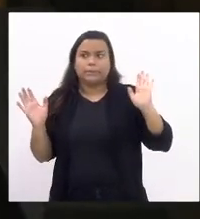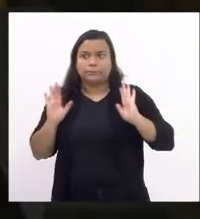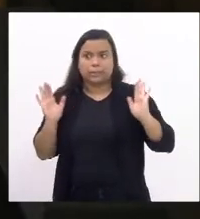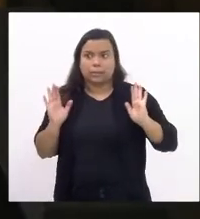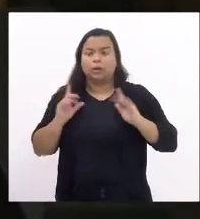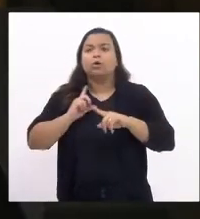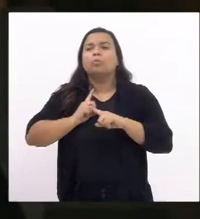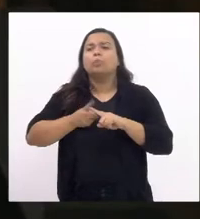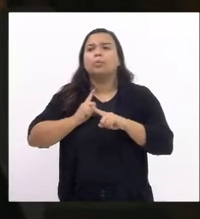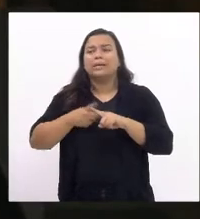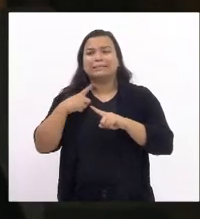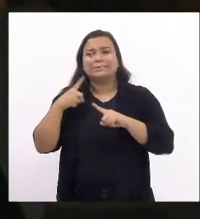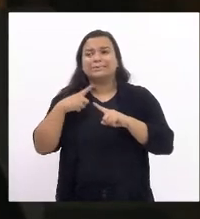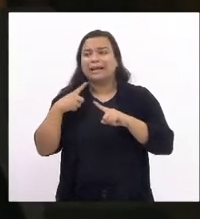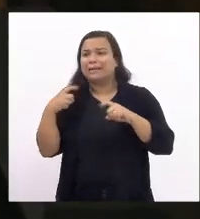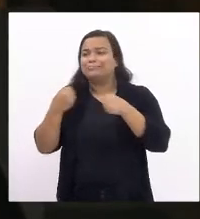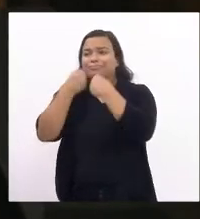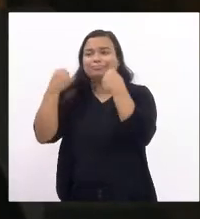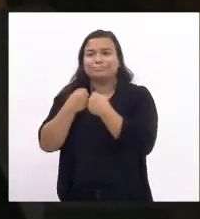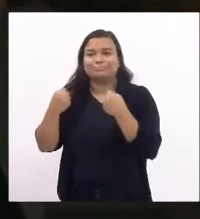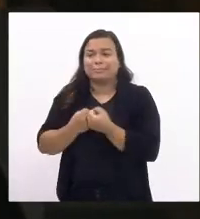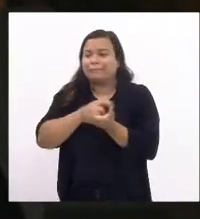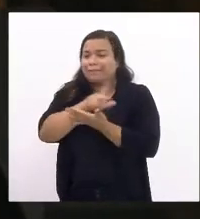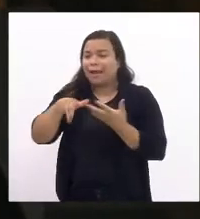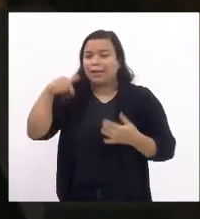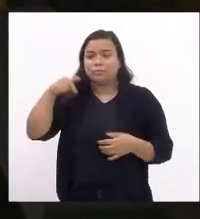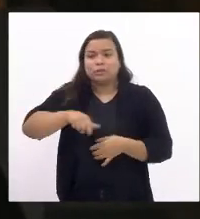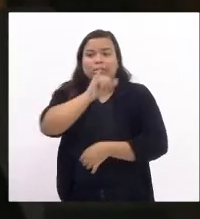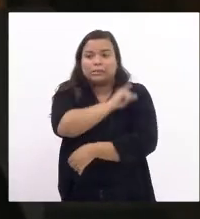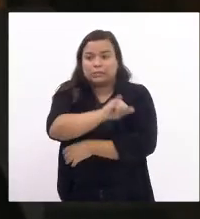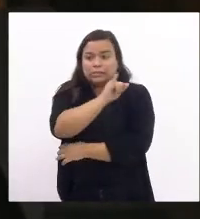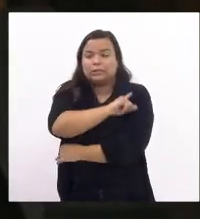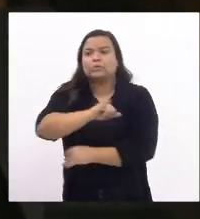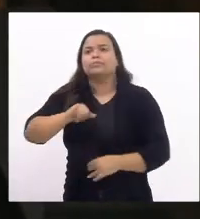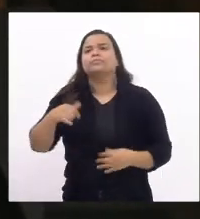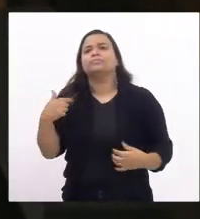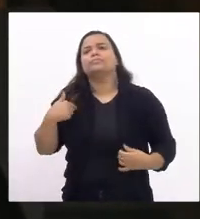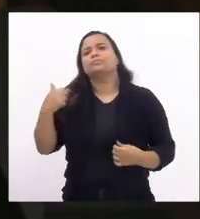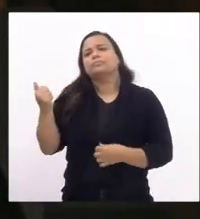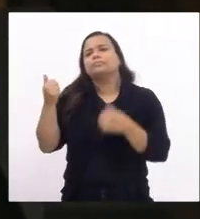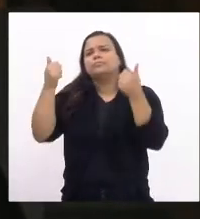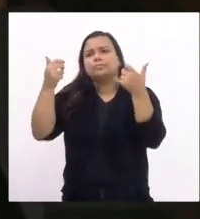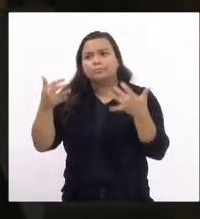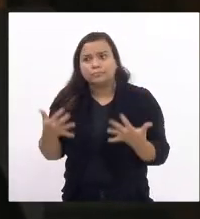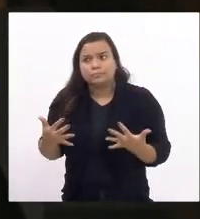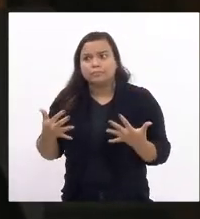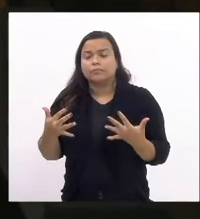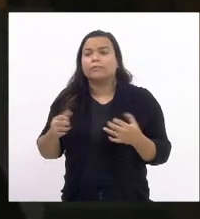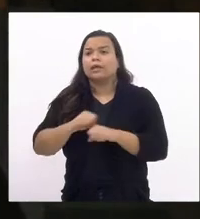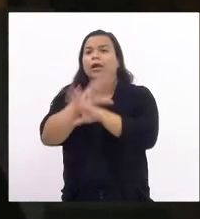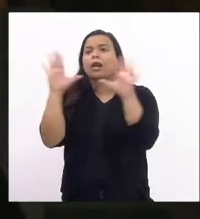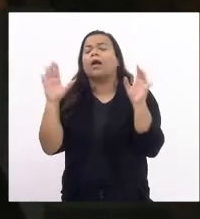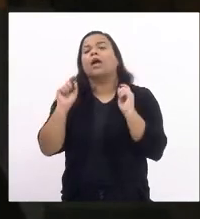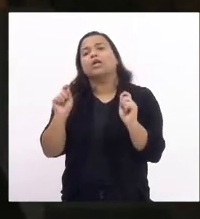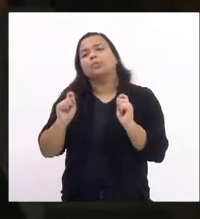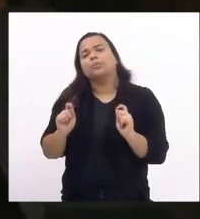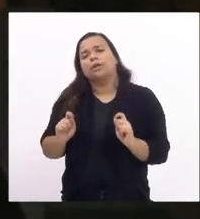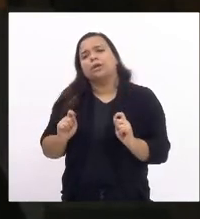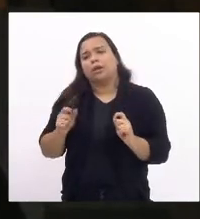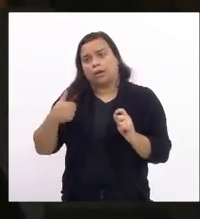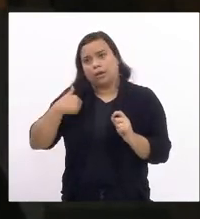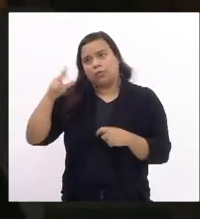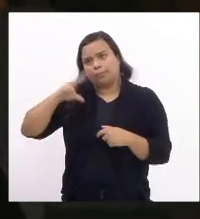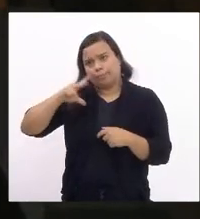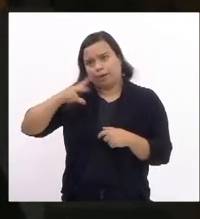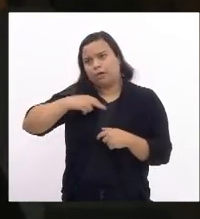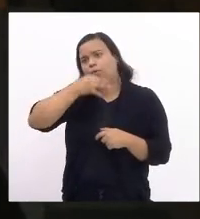tem implicações fortíssimas aqui no Rio de Janeiro. Queria deixar claro que eu, particularmente,